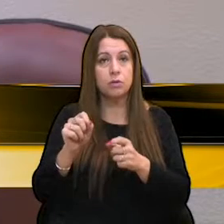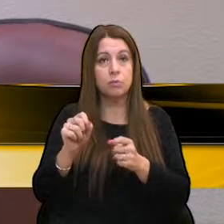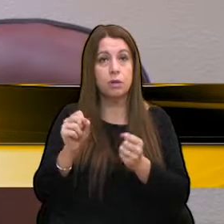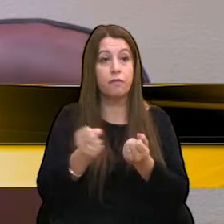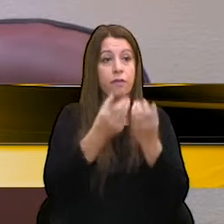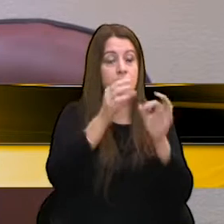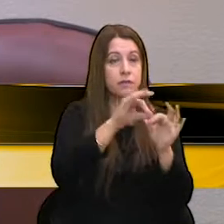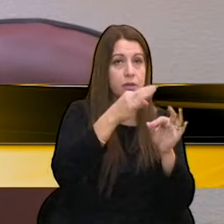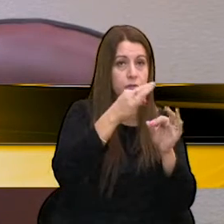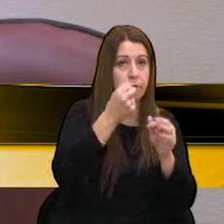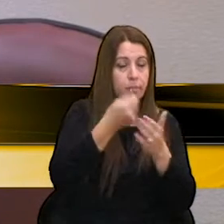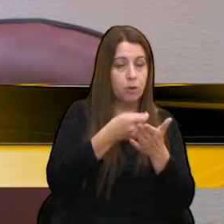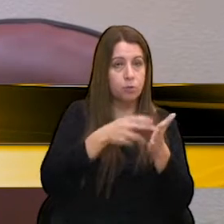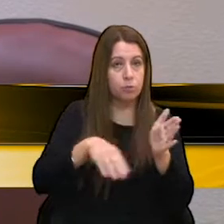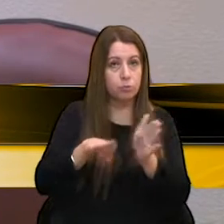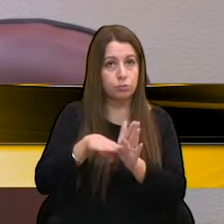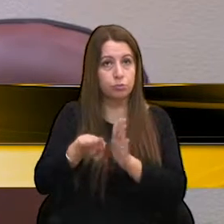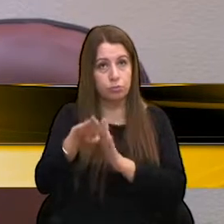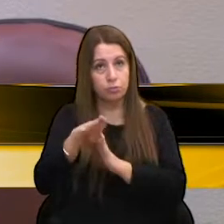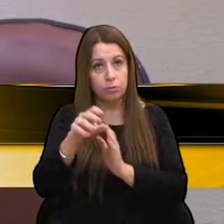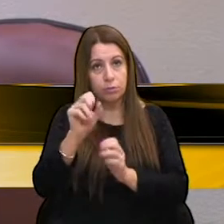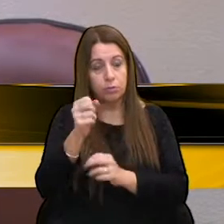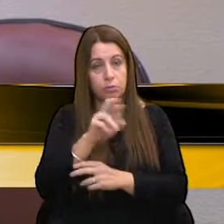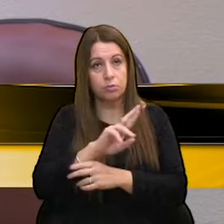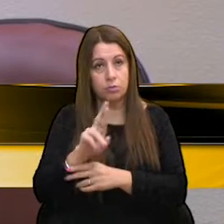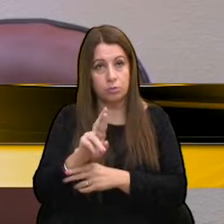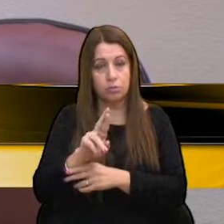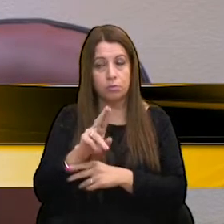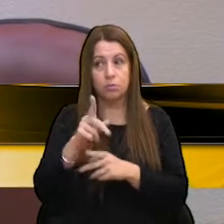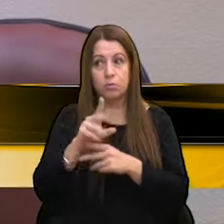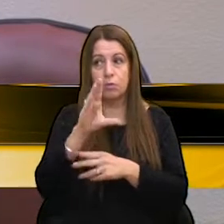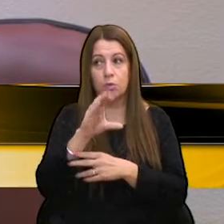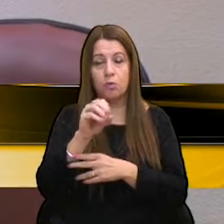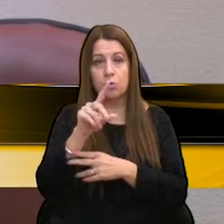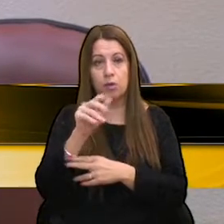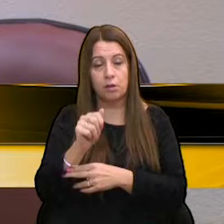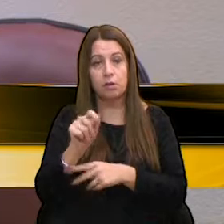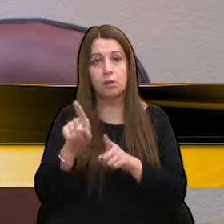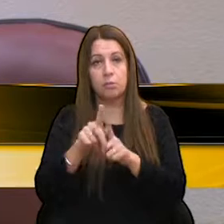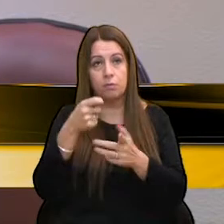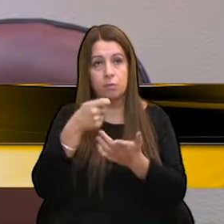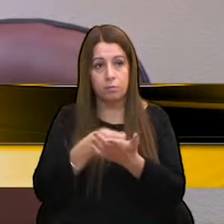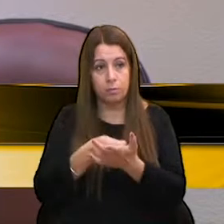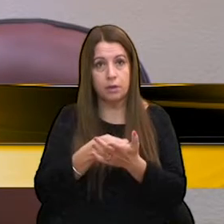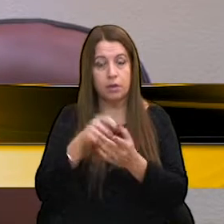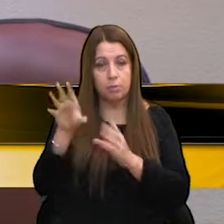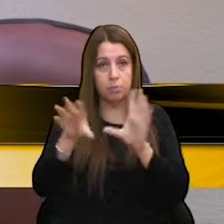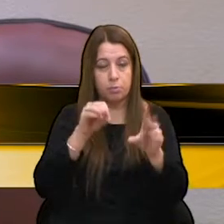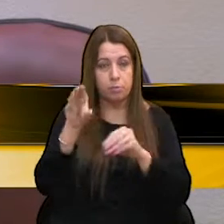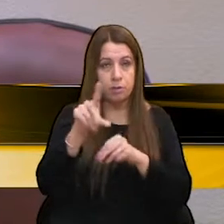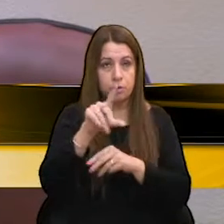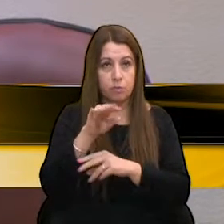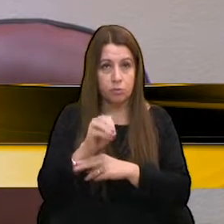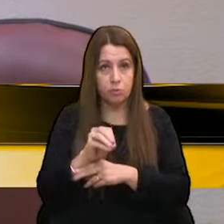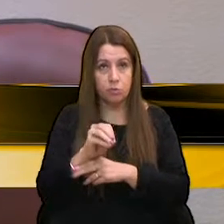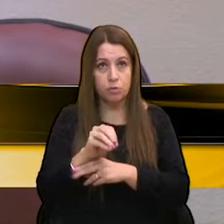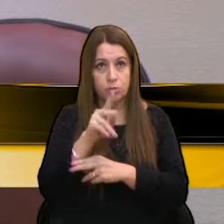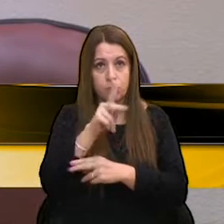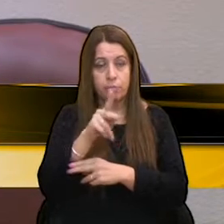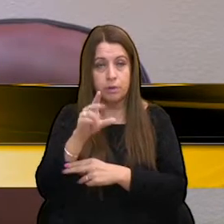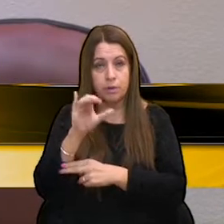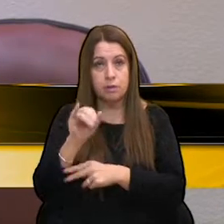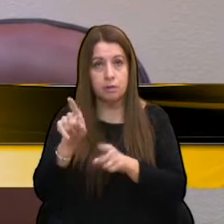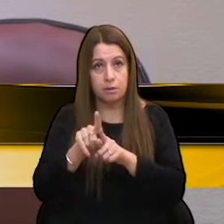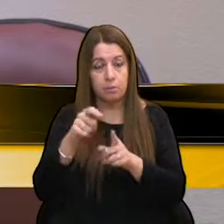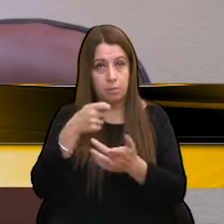pagou o estacionamento estava sendo cobrado, R$ 8,00. A Codeca também foi paga para fazer o recolhimento de lixo. O PPCI